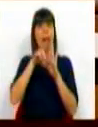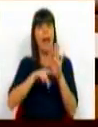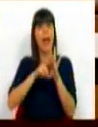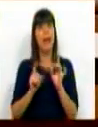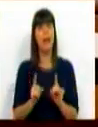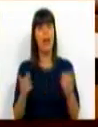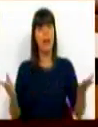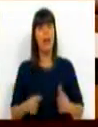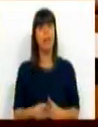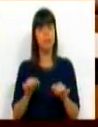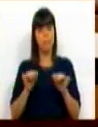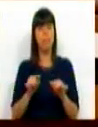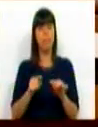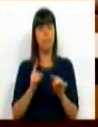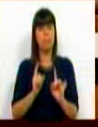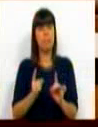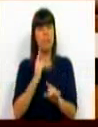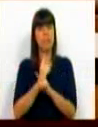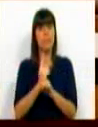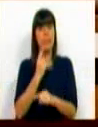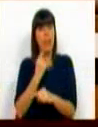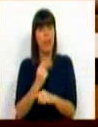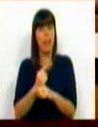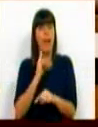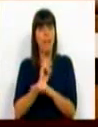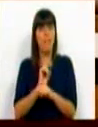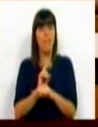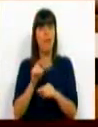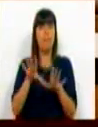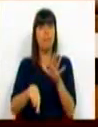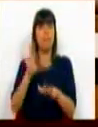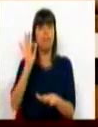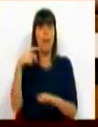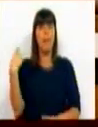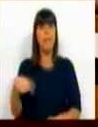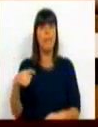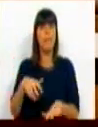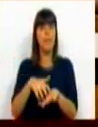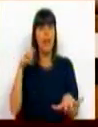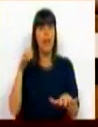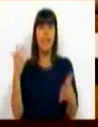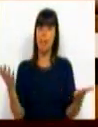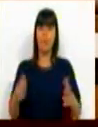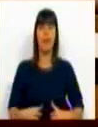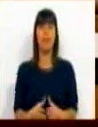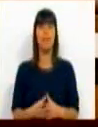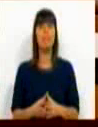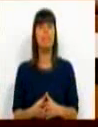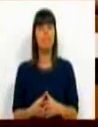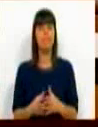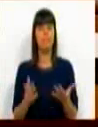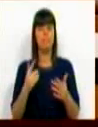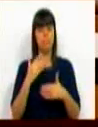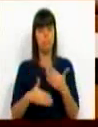regra. É isso justamente que esteve presente na eleição do Presidente da Assembleia e que